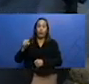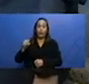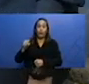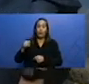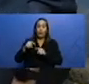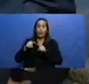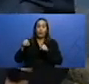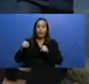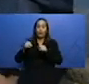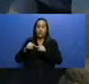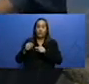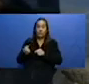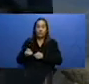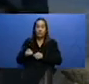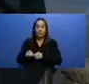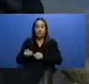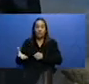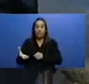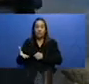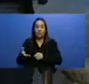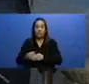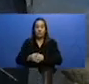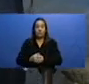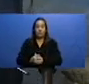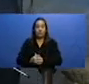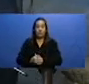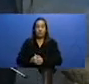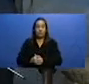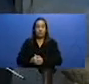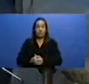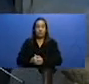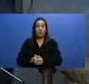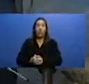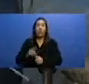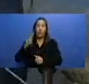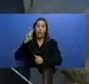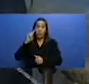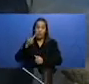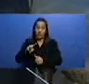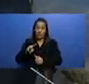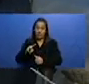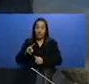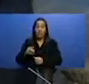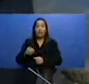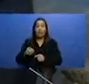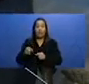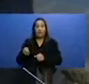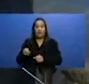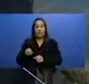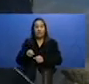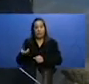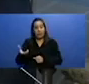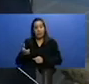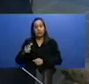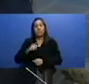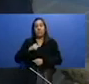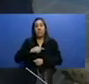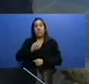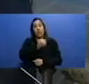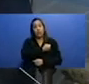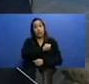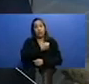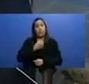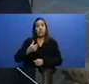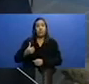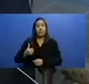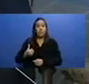que está escrito convencional? Porque eu já vi dados com 8 faces. Aí já não é em